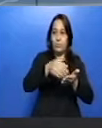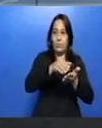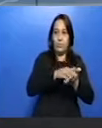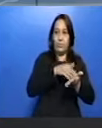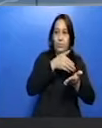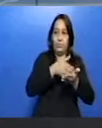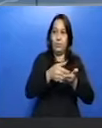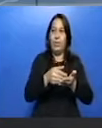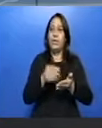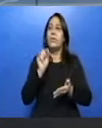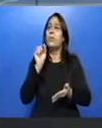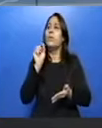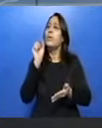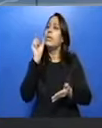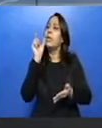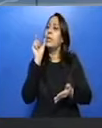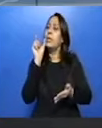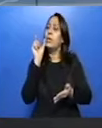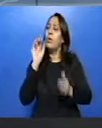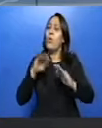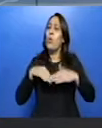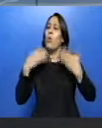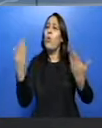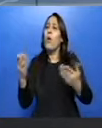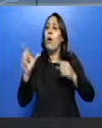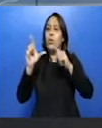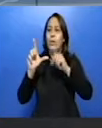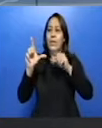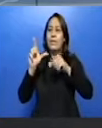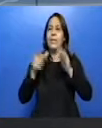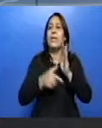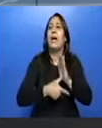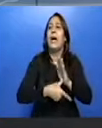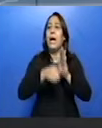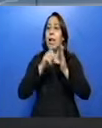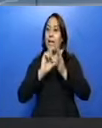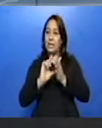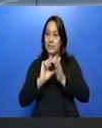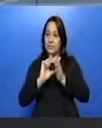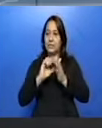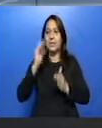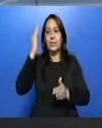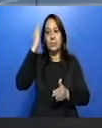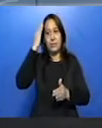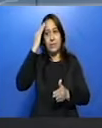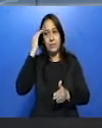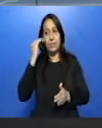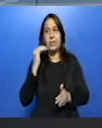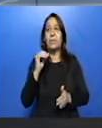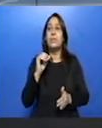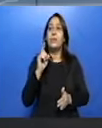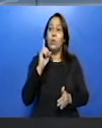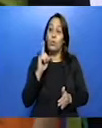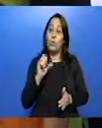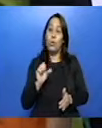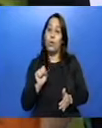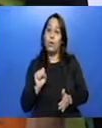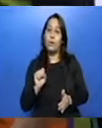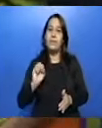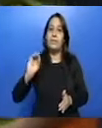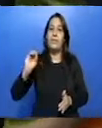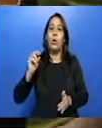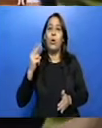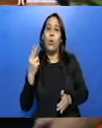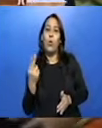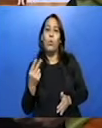antes. Por quê? Porque aí eu sei se eu posso usar um ou dois S's, certo? E depois escrever